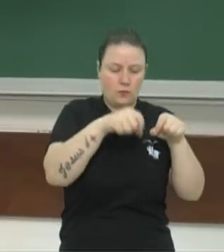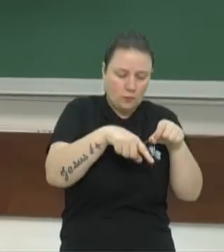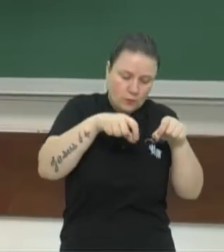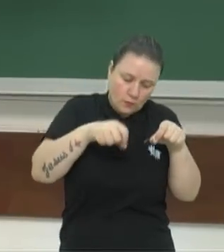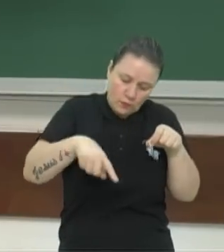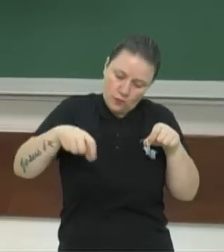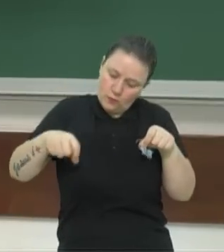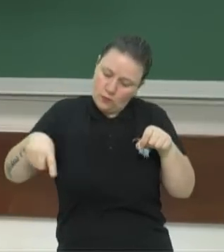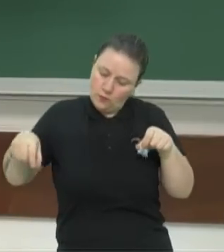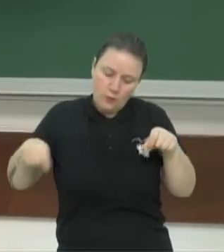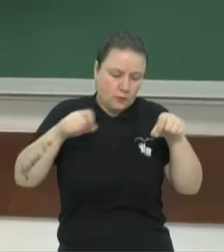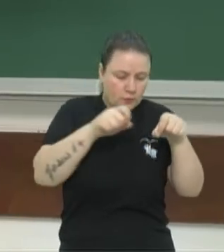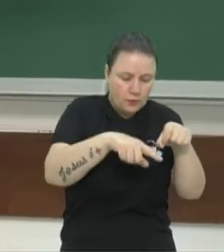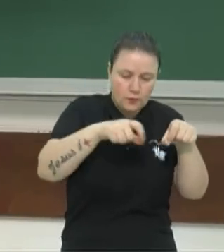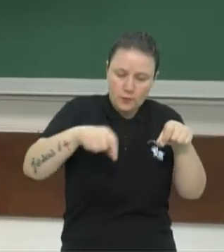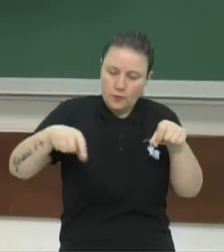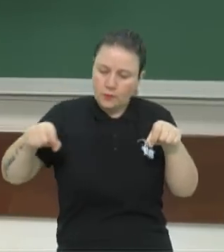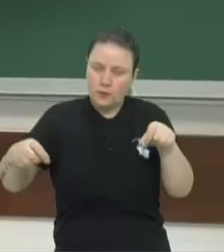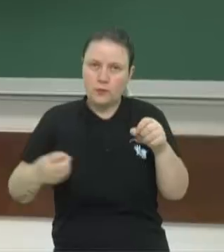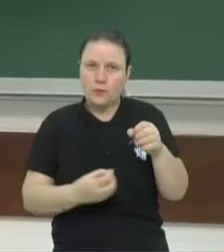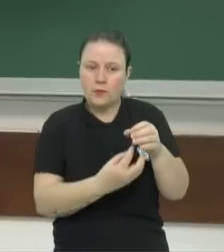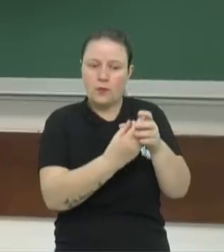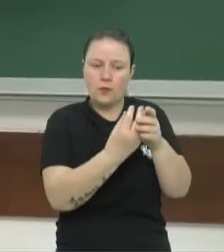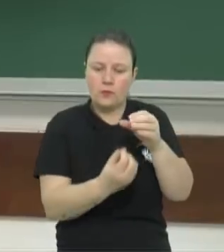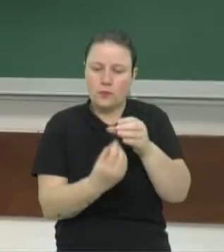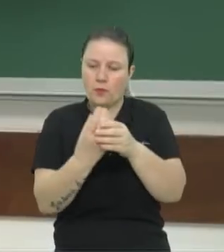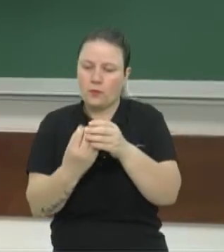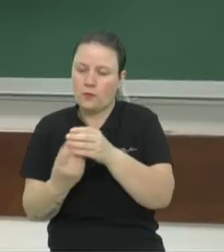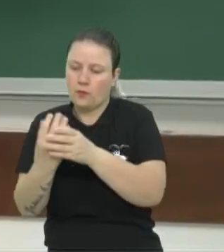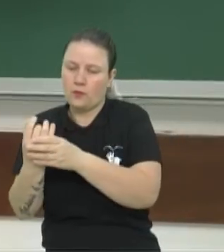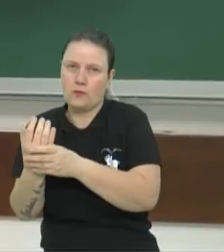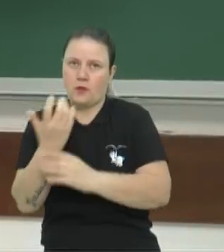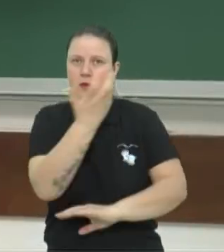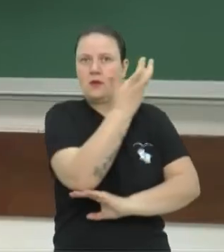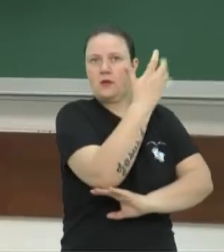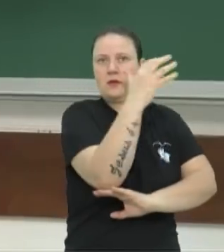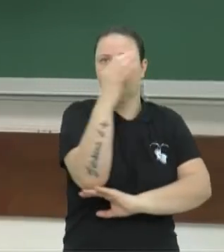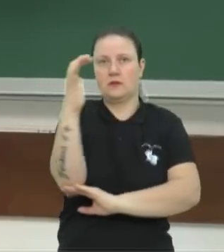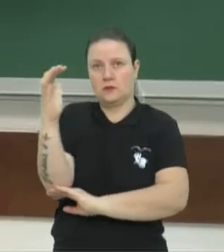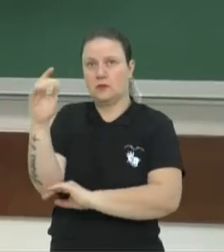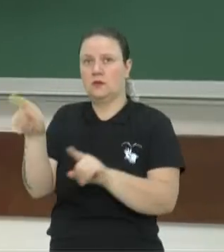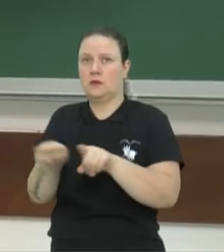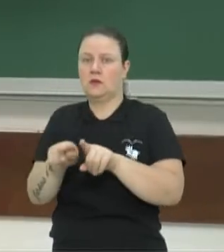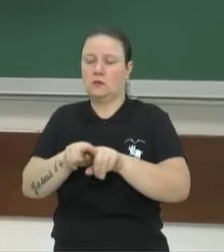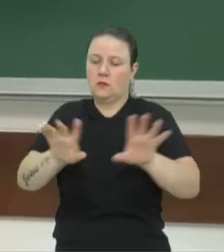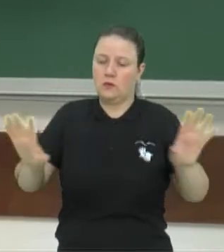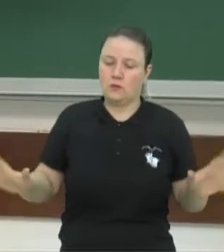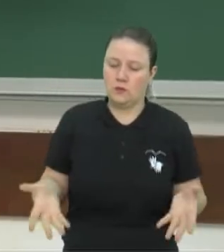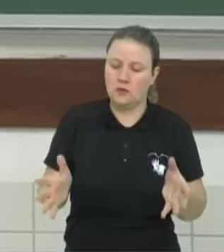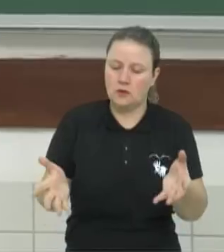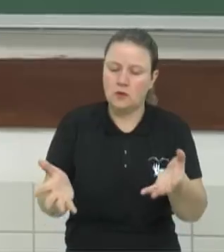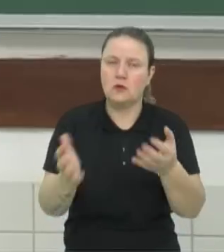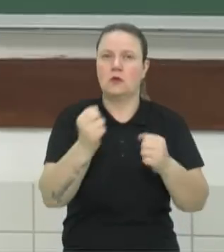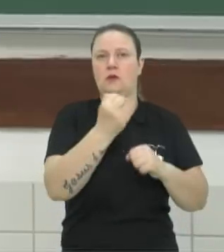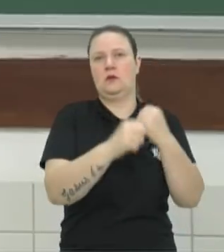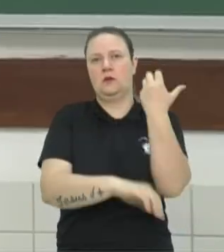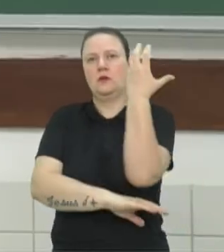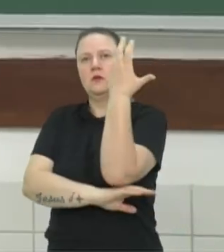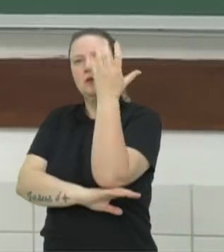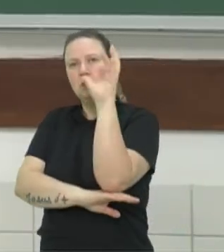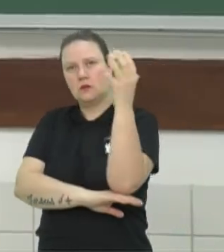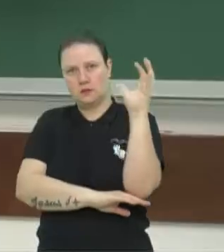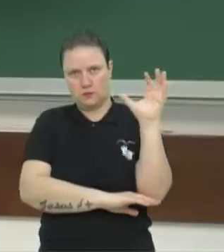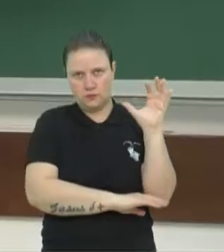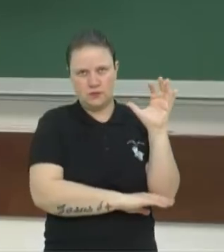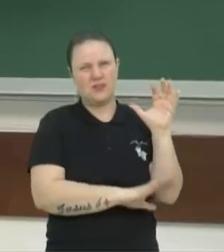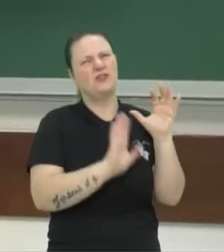árvores. Mas você já pôde pensar ali que ele quer nos incentivar a cuidar da natureza, a proteger a natureza. Eu sei que você